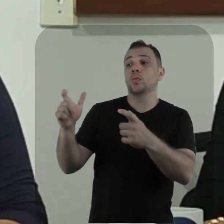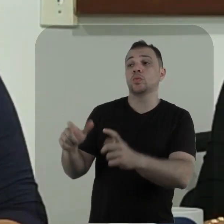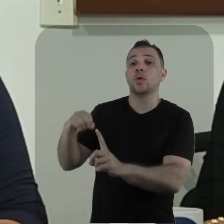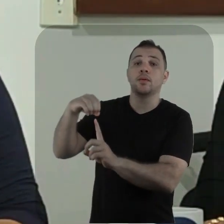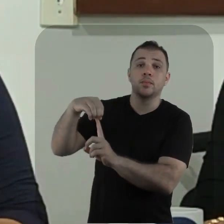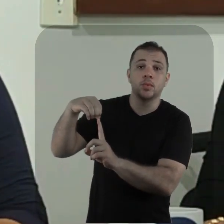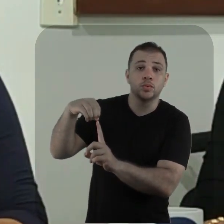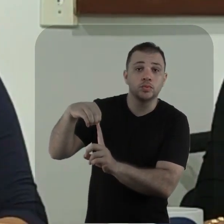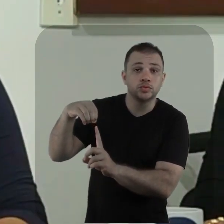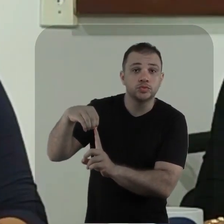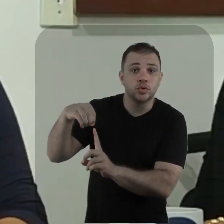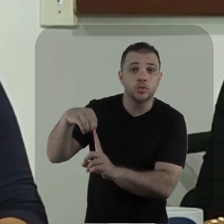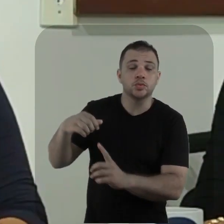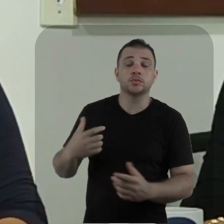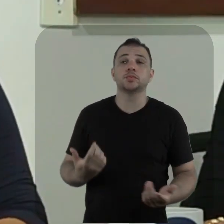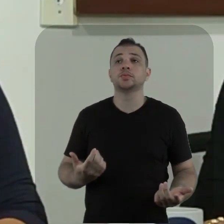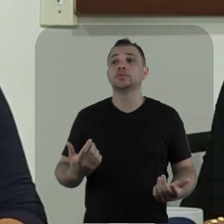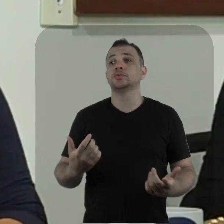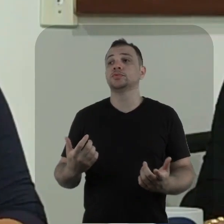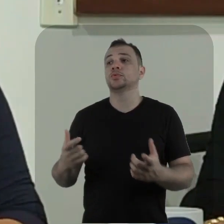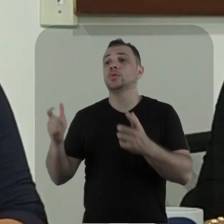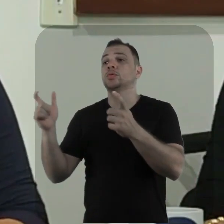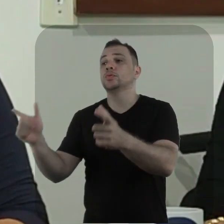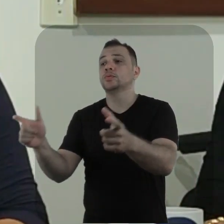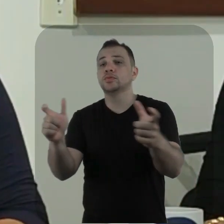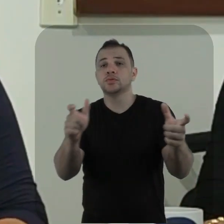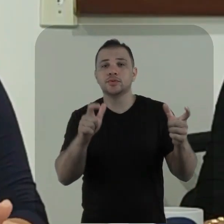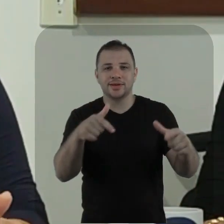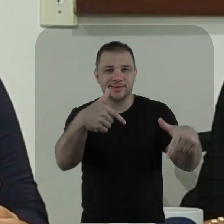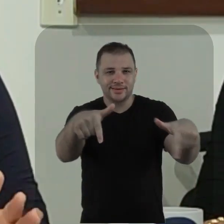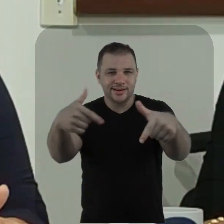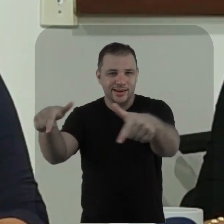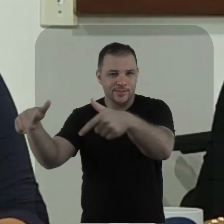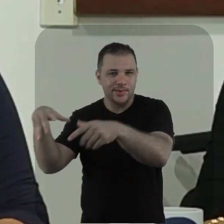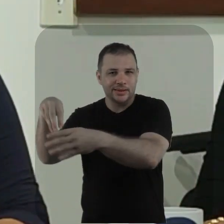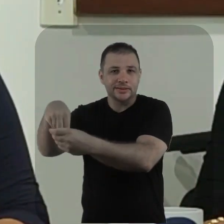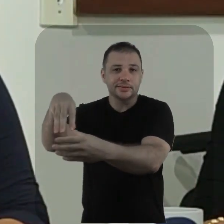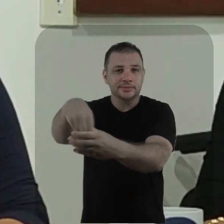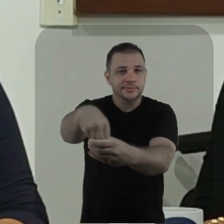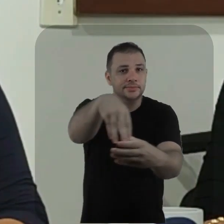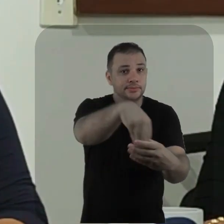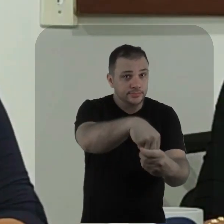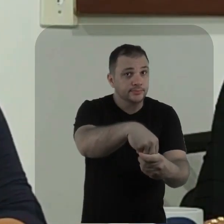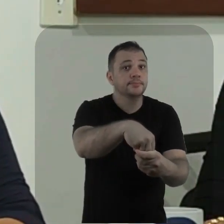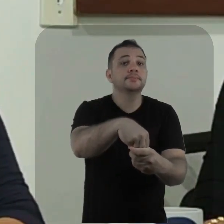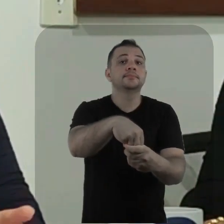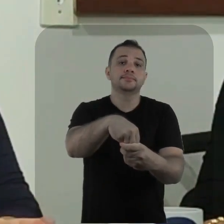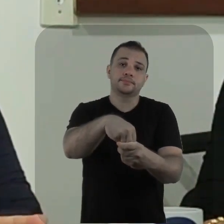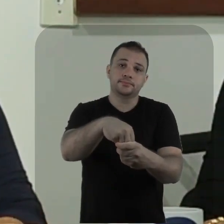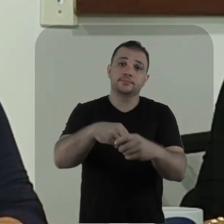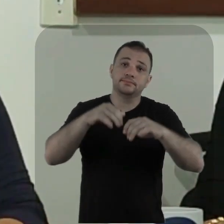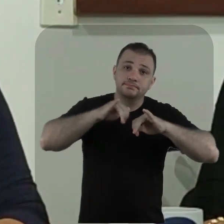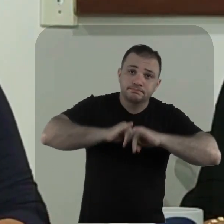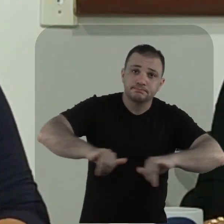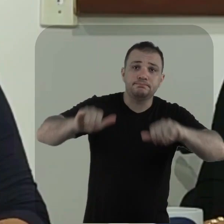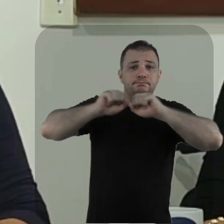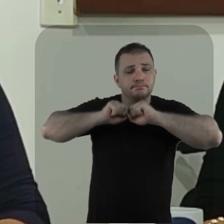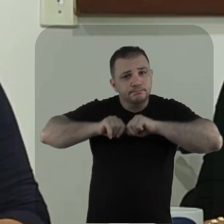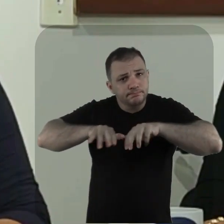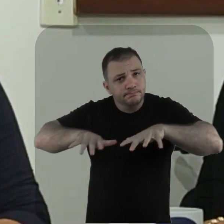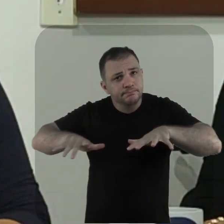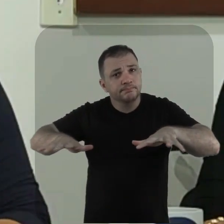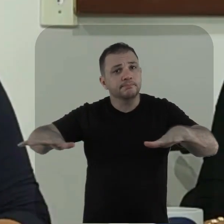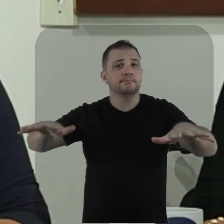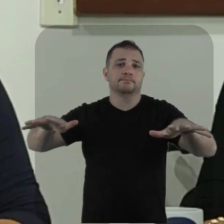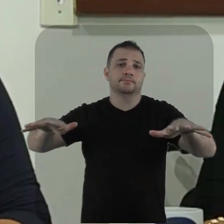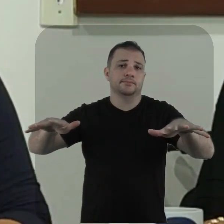mental, né, às vezes num ponto de ônibus, nos diferentes espaços laborais. Essa é a ideia, né, que